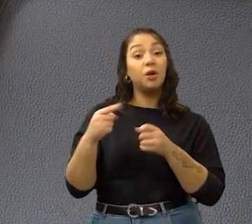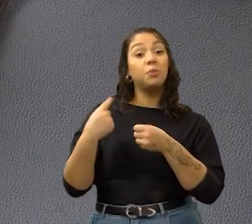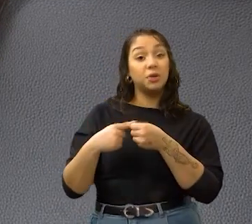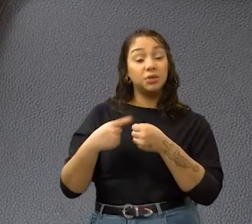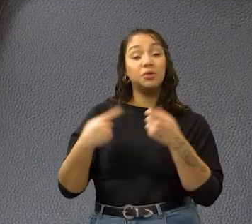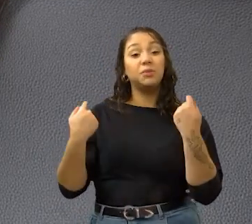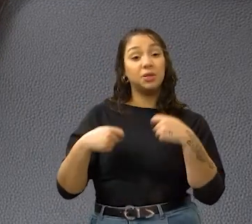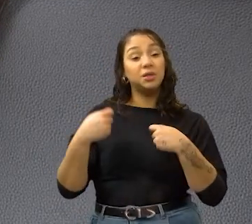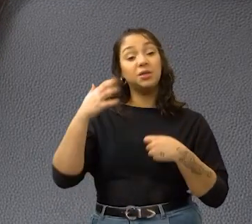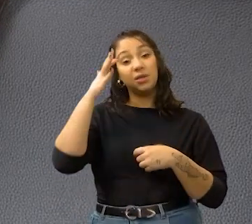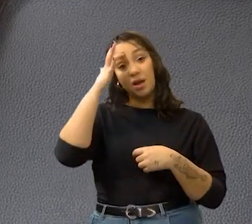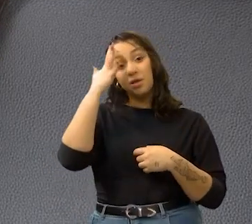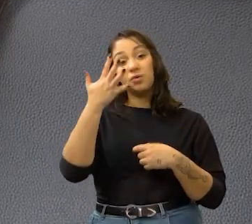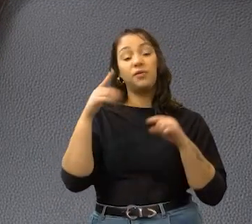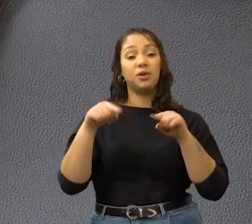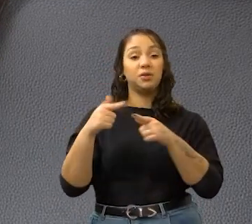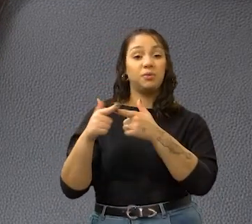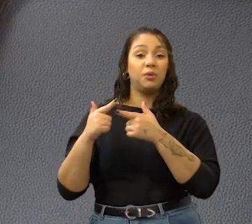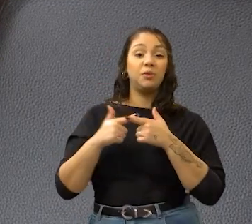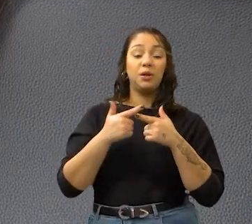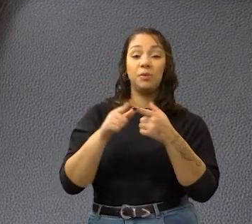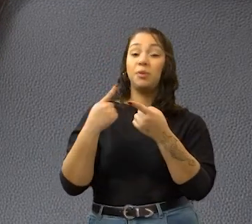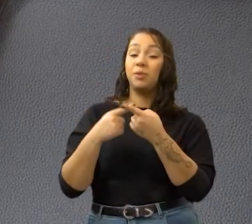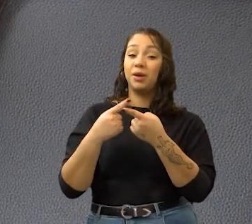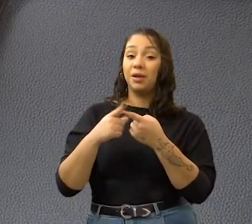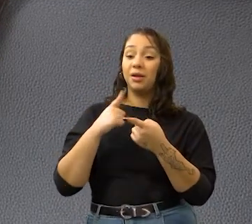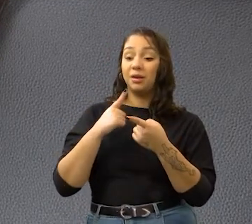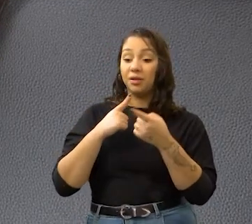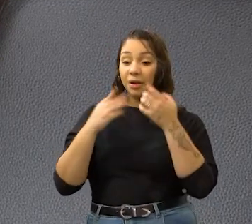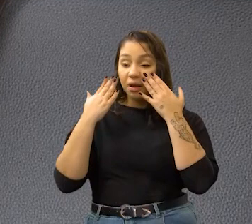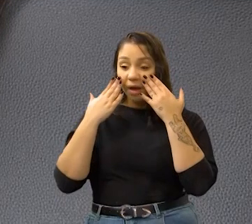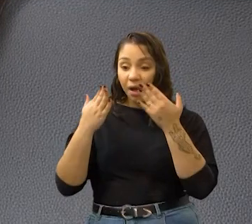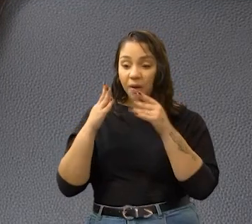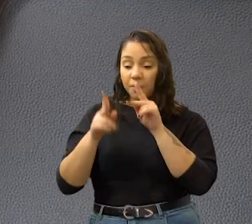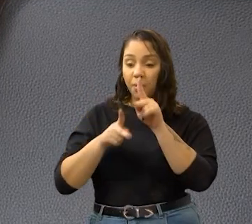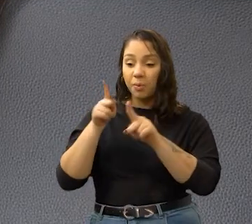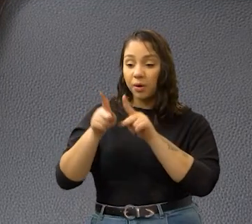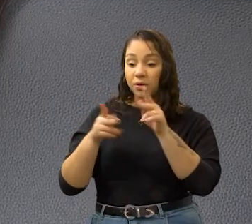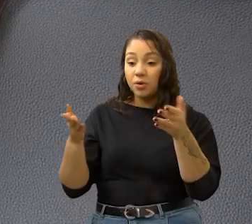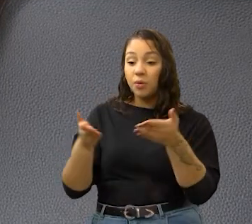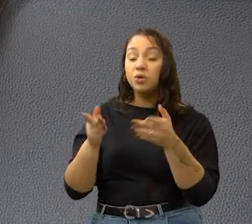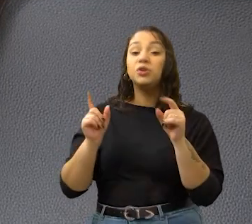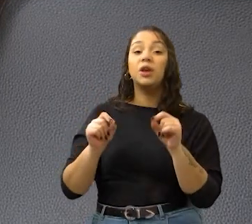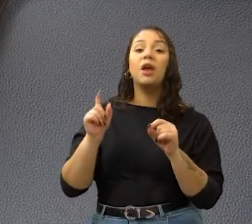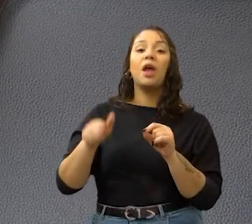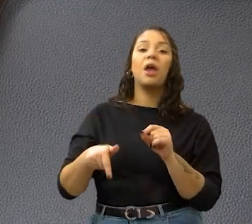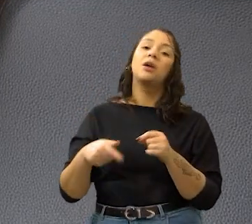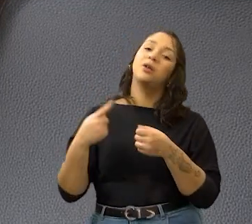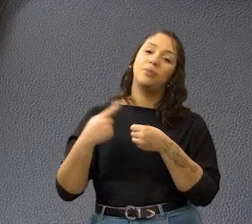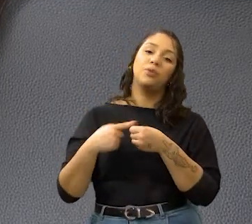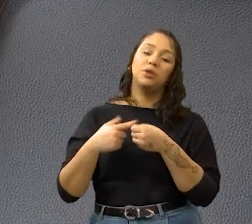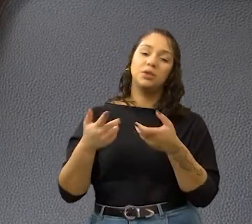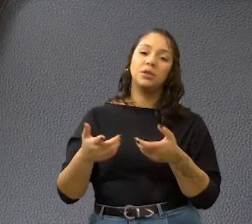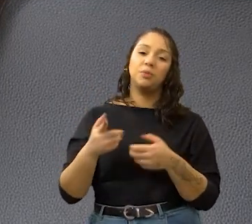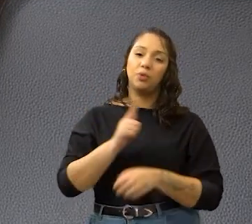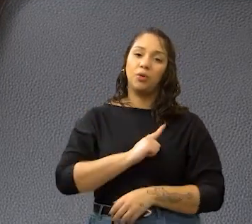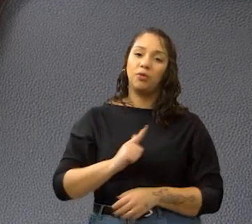a gente entende também que o município precisa dar conta de resolver esses problemas, porque quem está mais próximo da população hoje é o